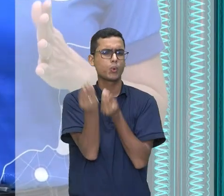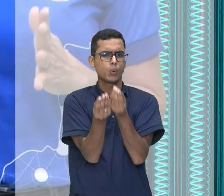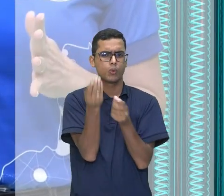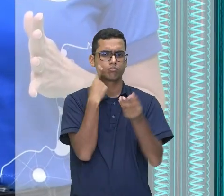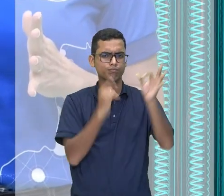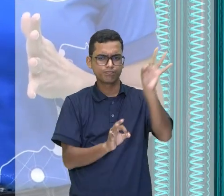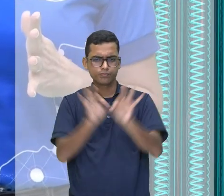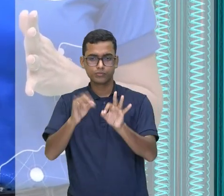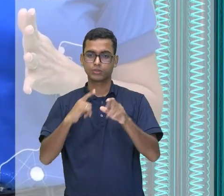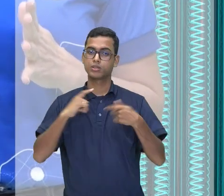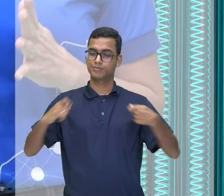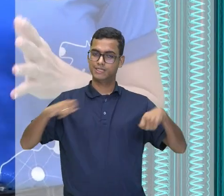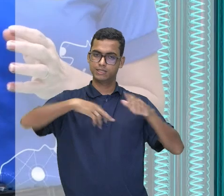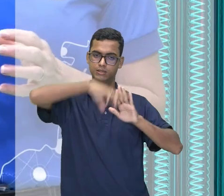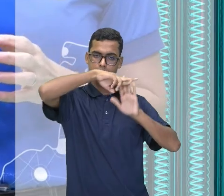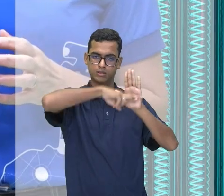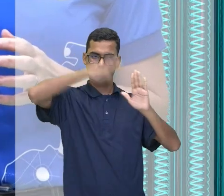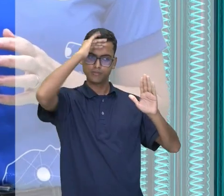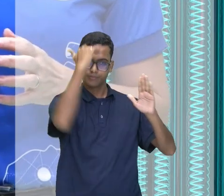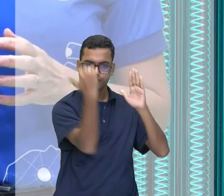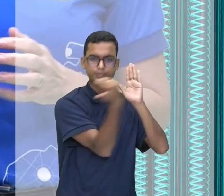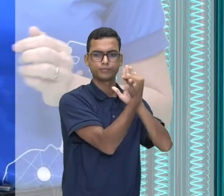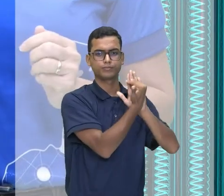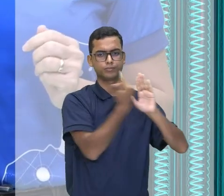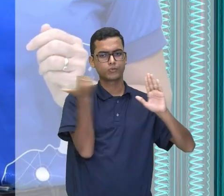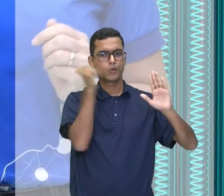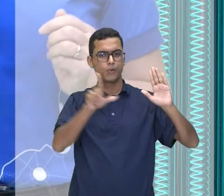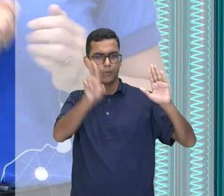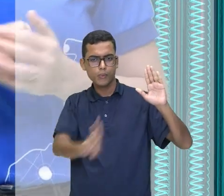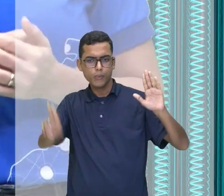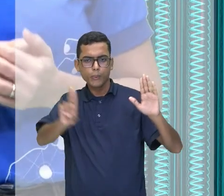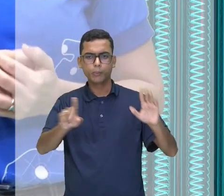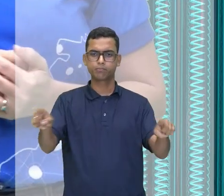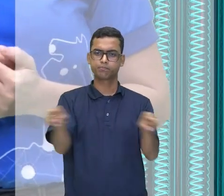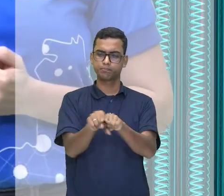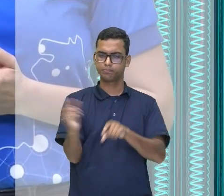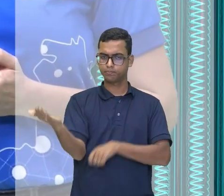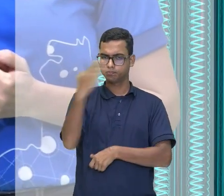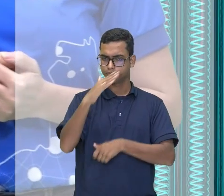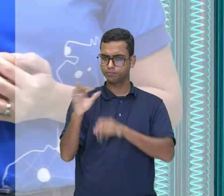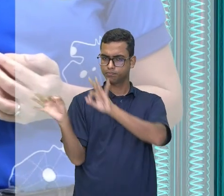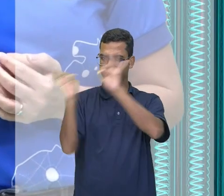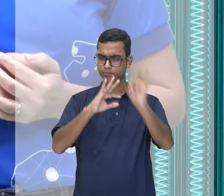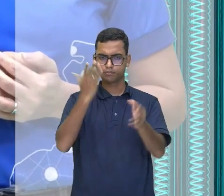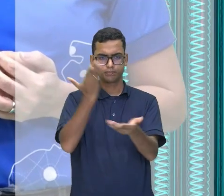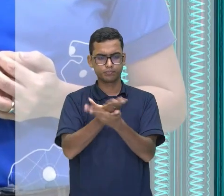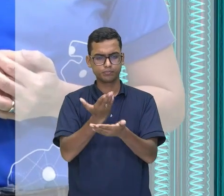temos algumas regras para a gente utilizá-los. Então, vamos acompanhar aqui junto comigo.